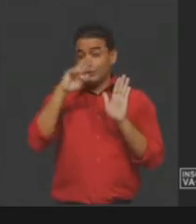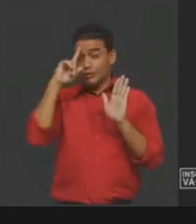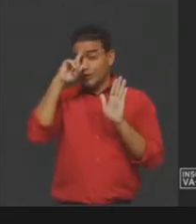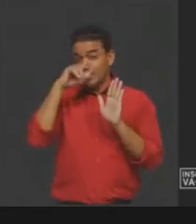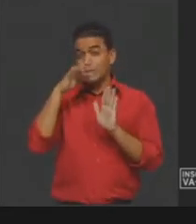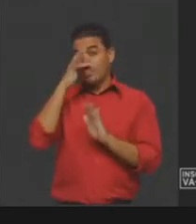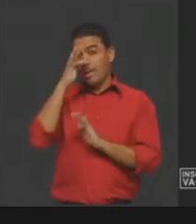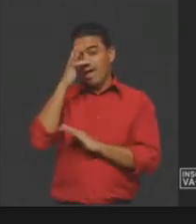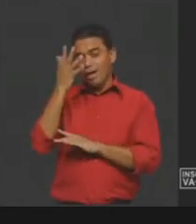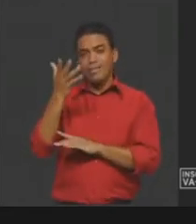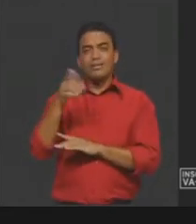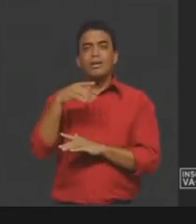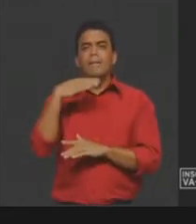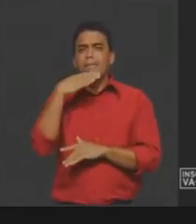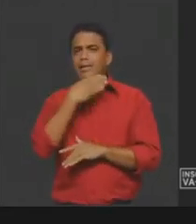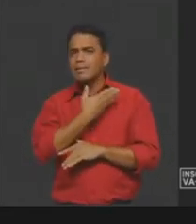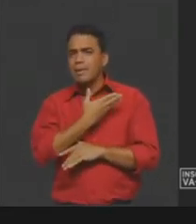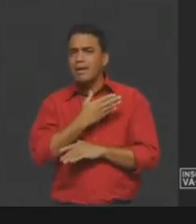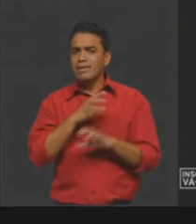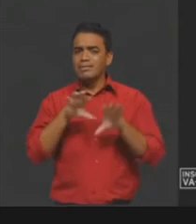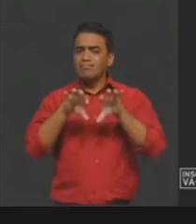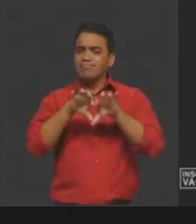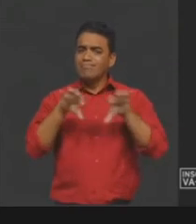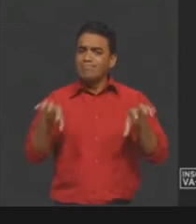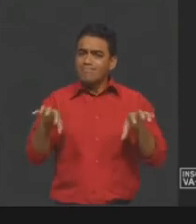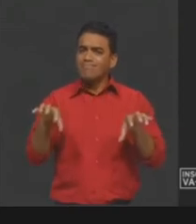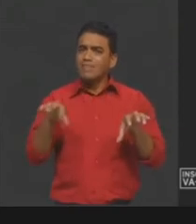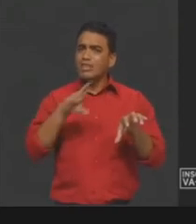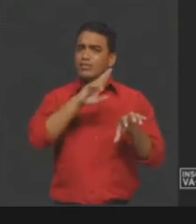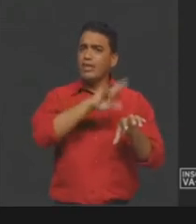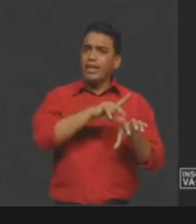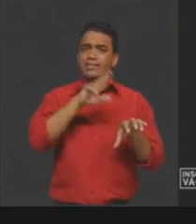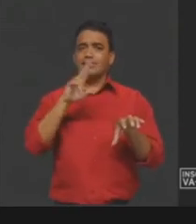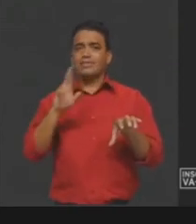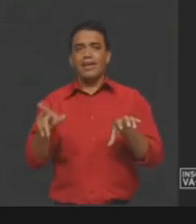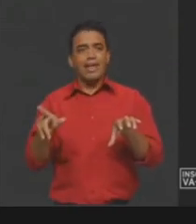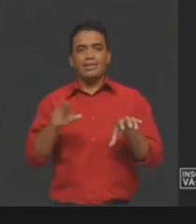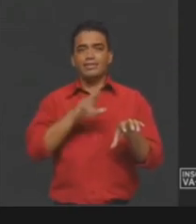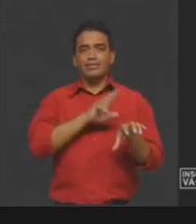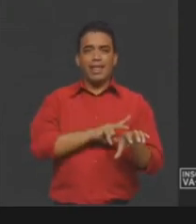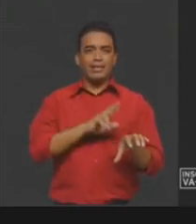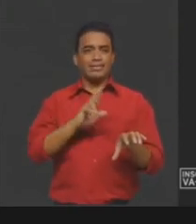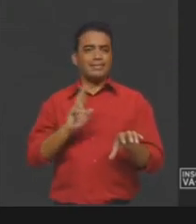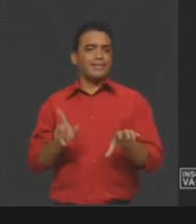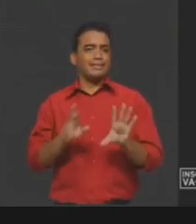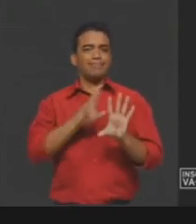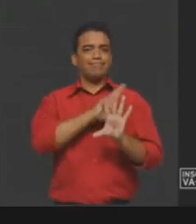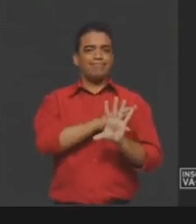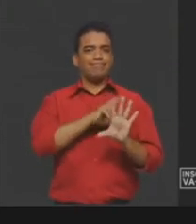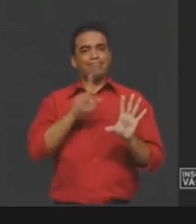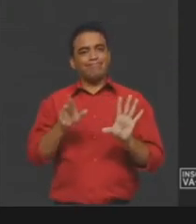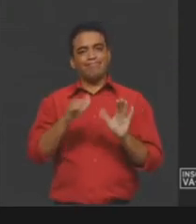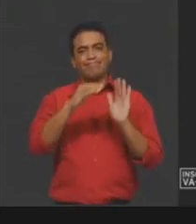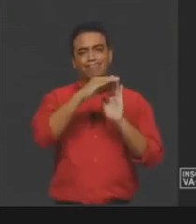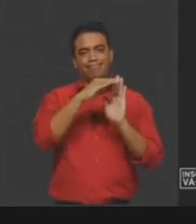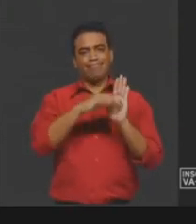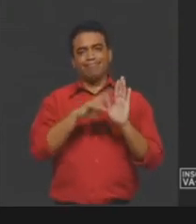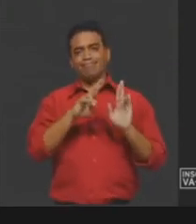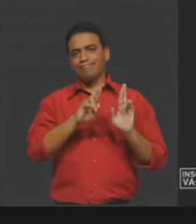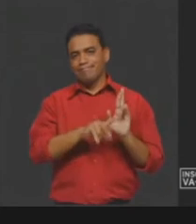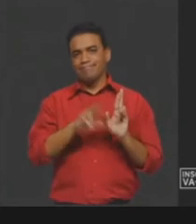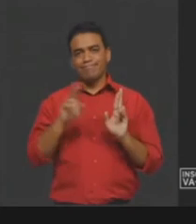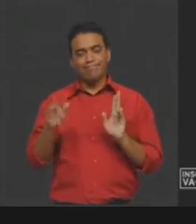você perceber que quando eles são muito diferentes, já desde lá do início, eles nem pertencem ao mesmo reino. Então, é assim que é feita as